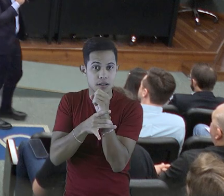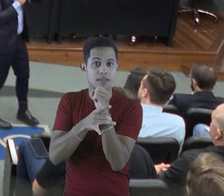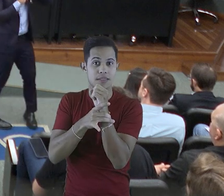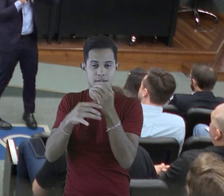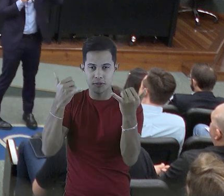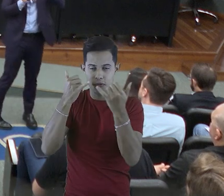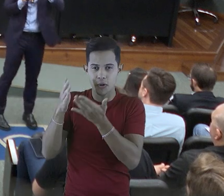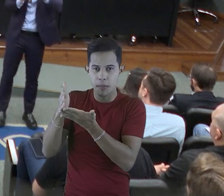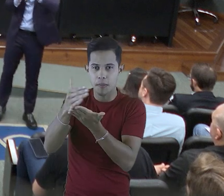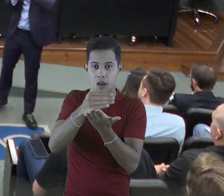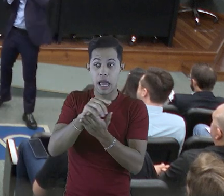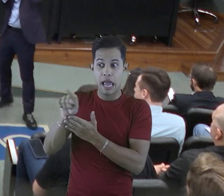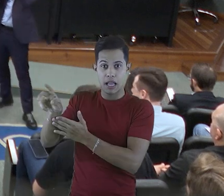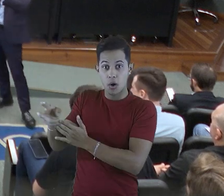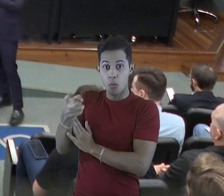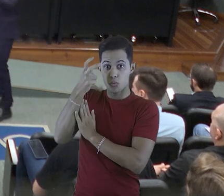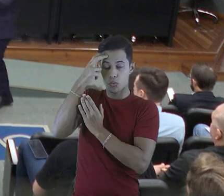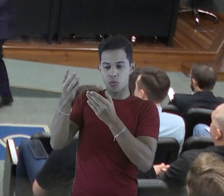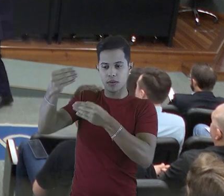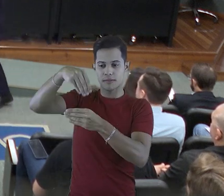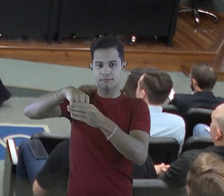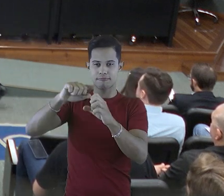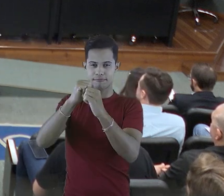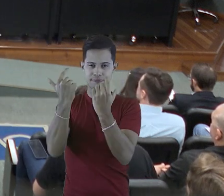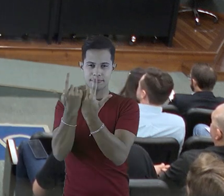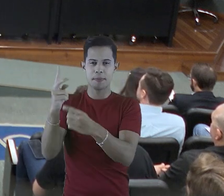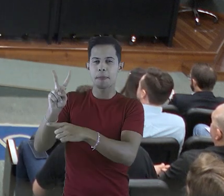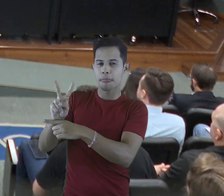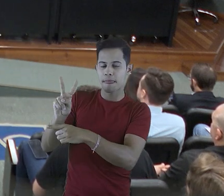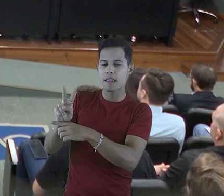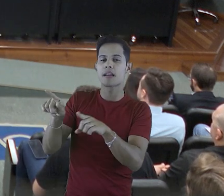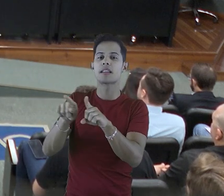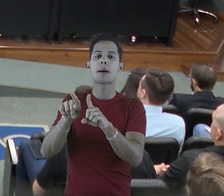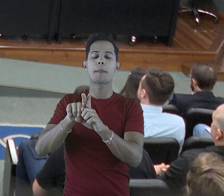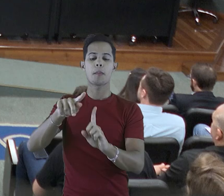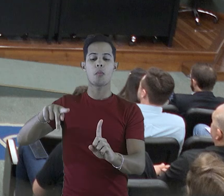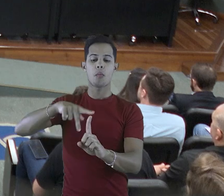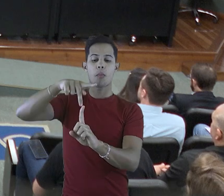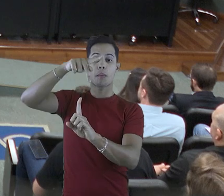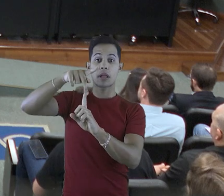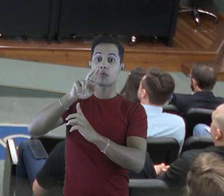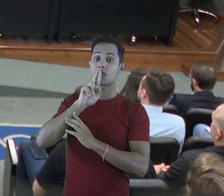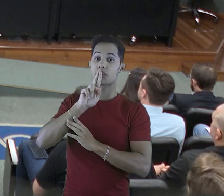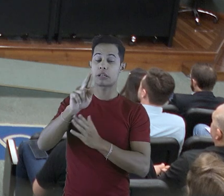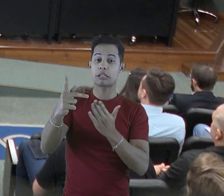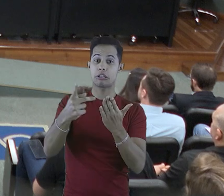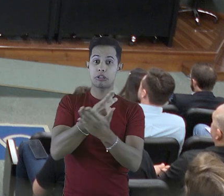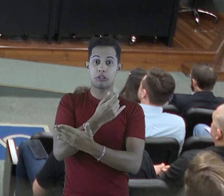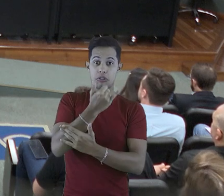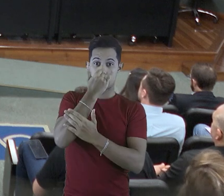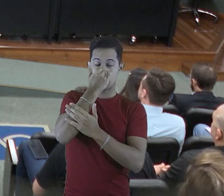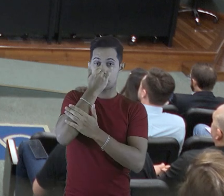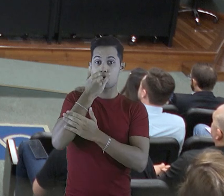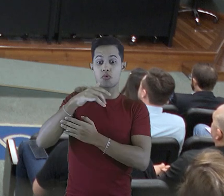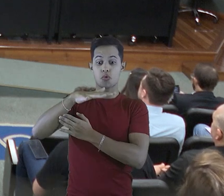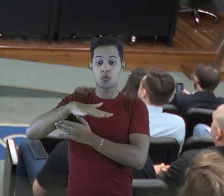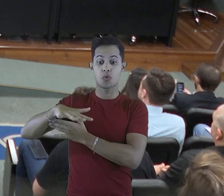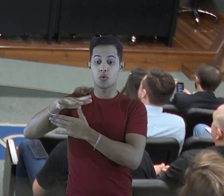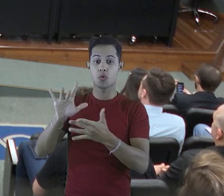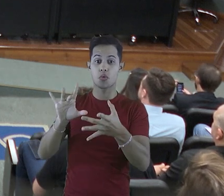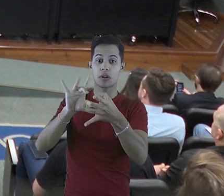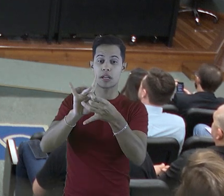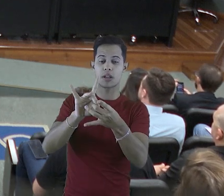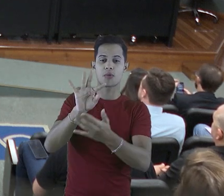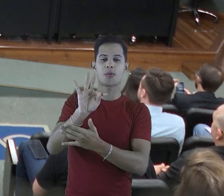dados. O ela representa na Assembleia é a cultura de proteção e segurança. Executar o plano de resposta a incidentes em